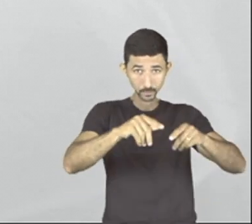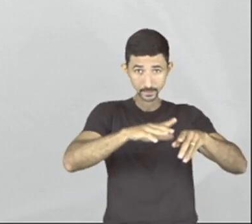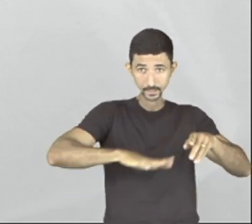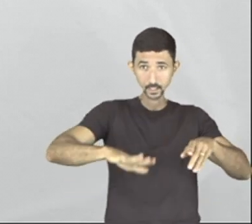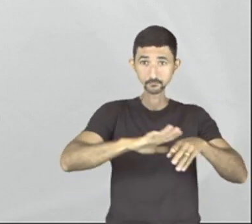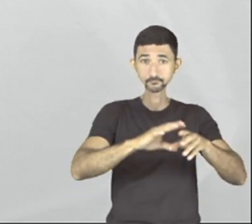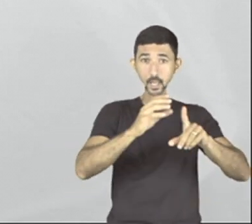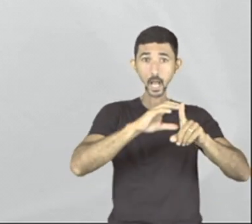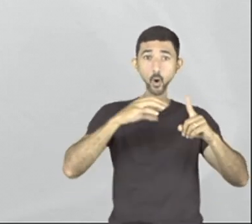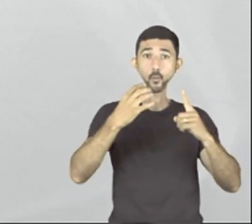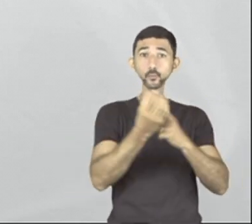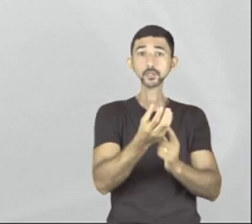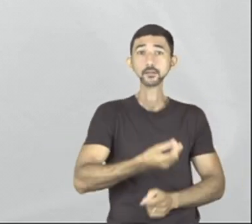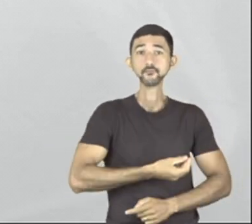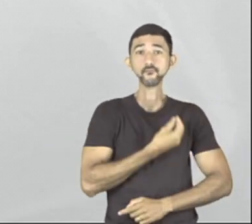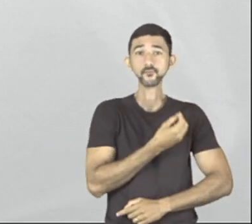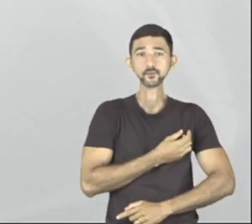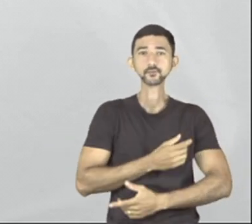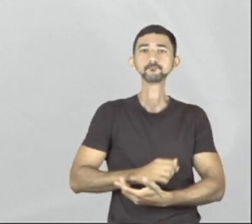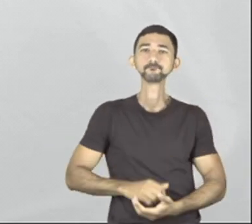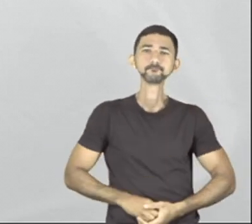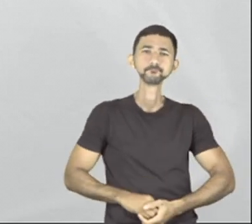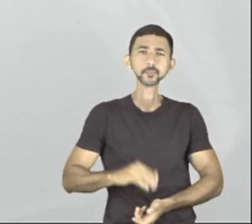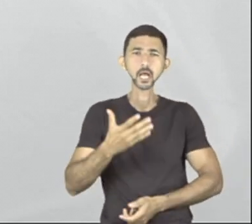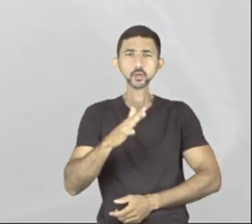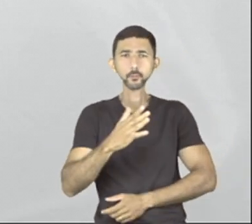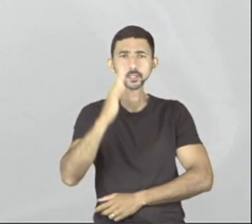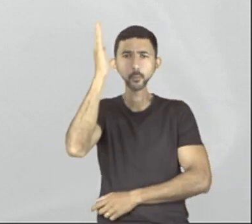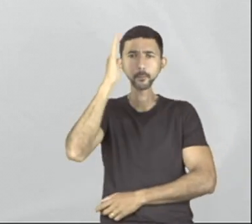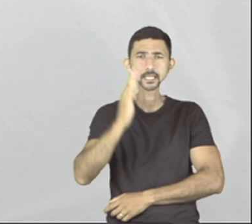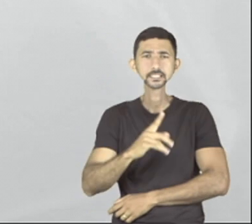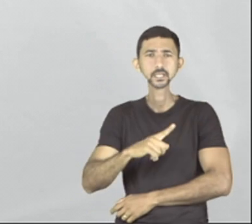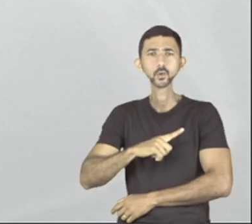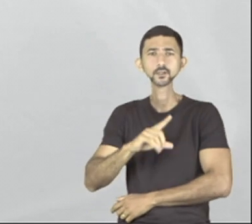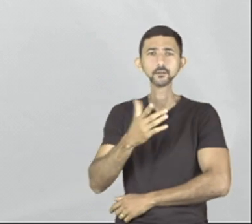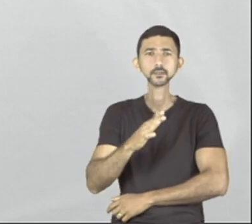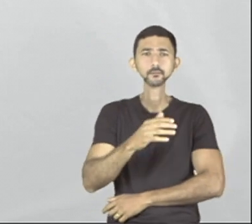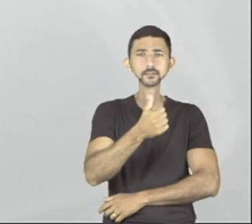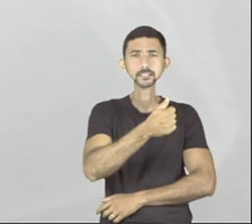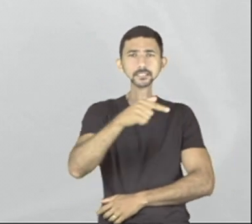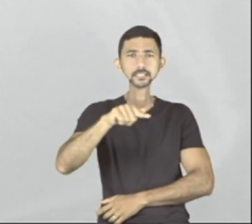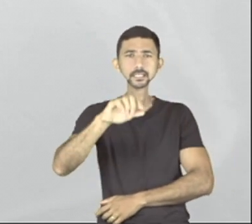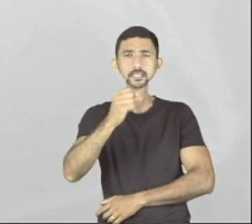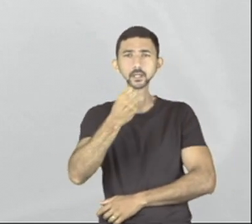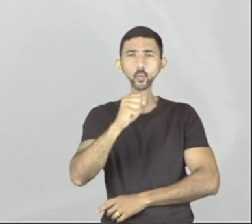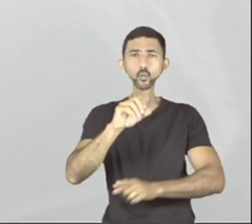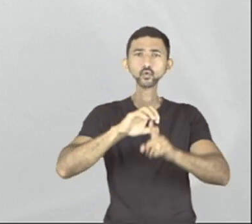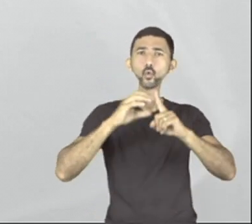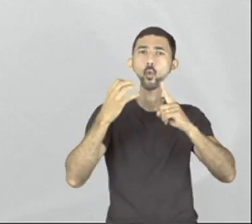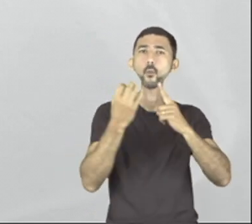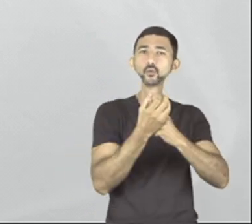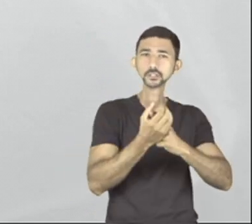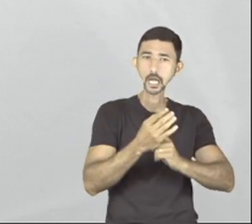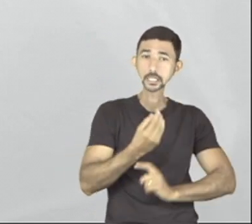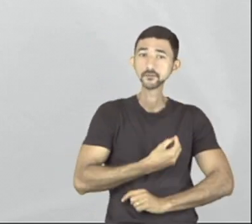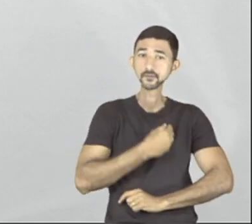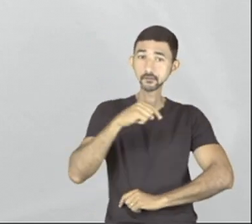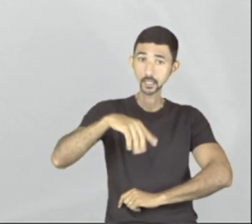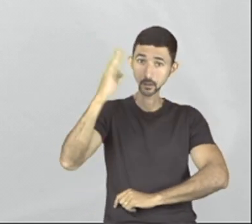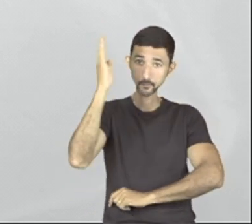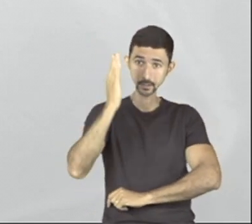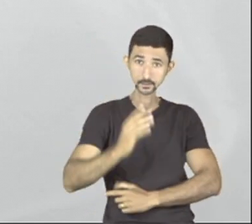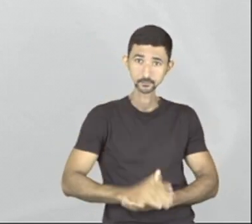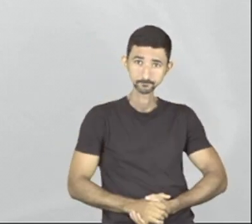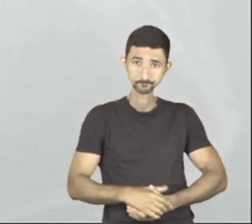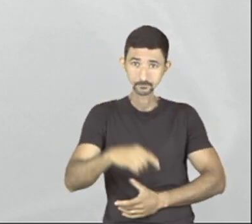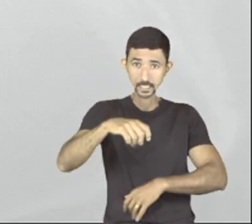a essas comunidades. Ao todo, no Brasil, existem 178 comunidades quilombolas. E